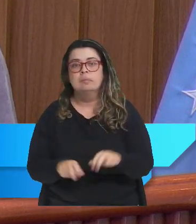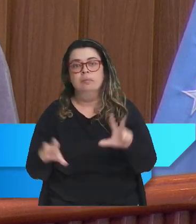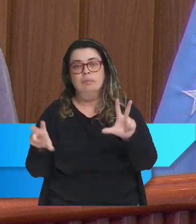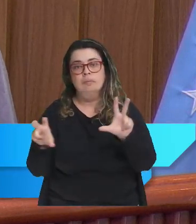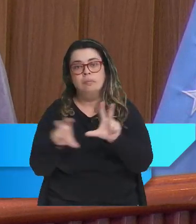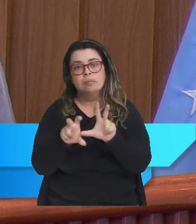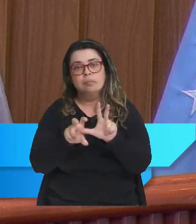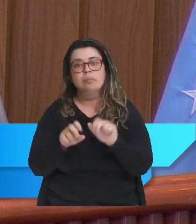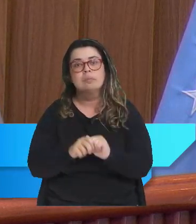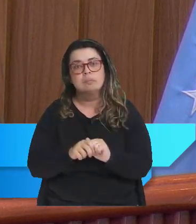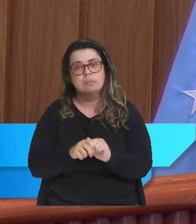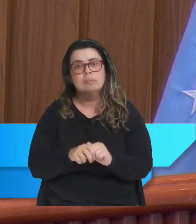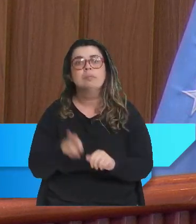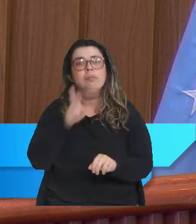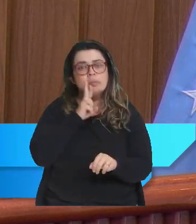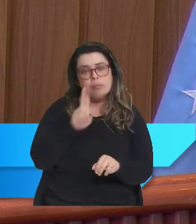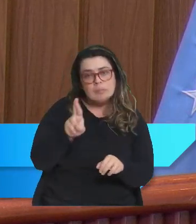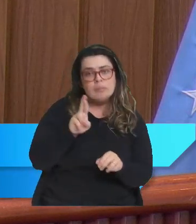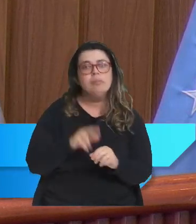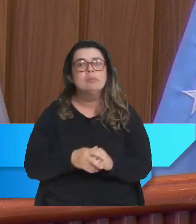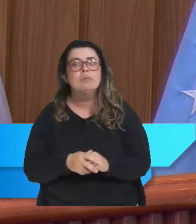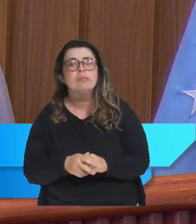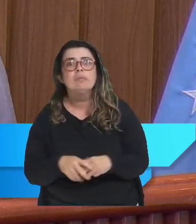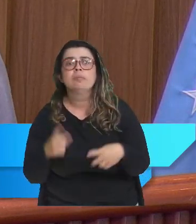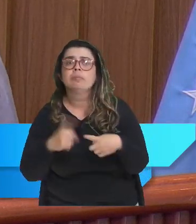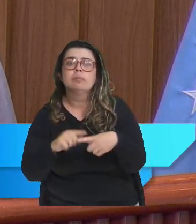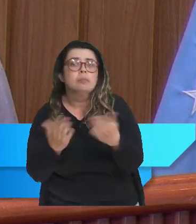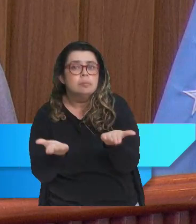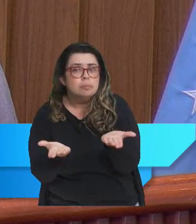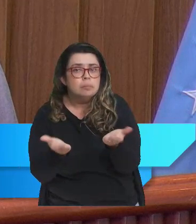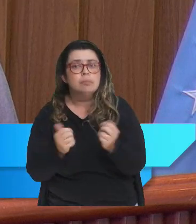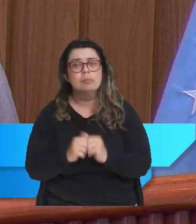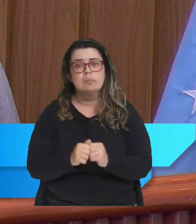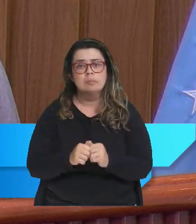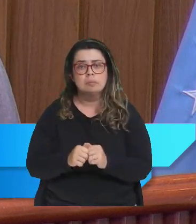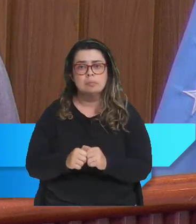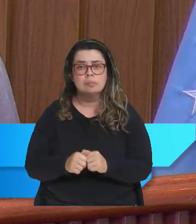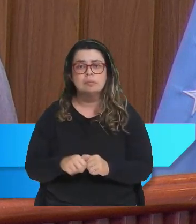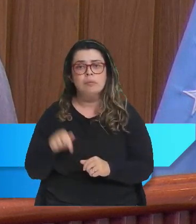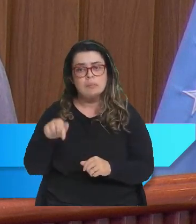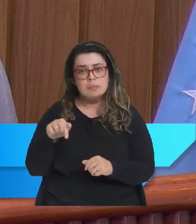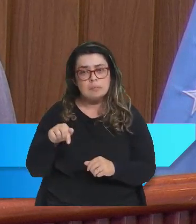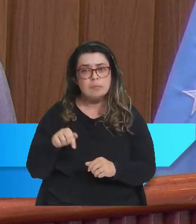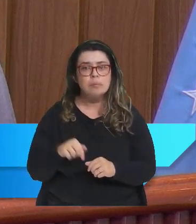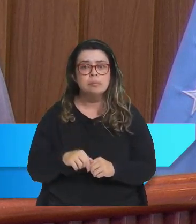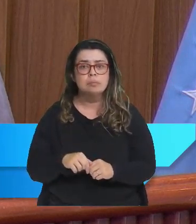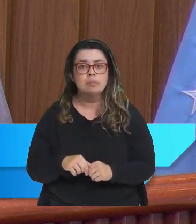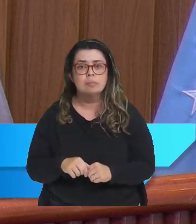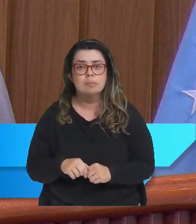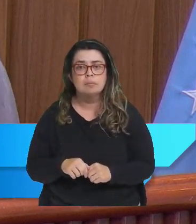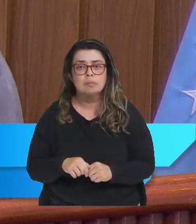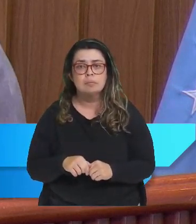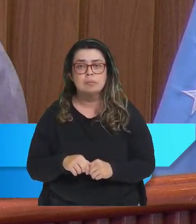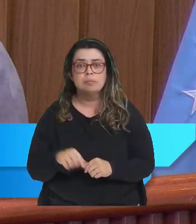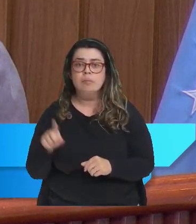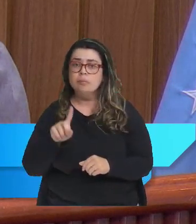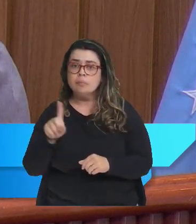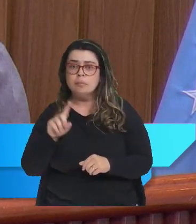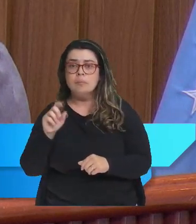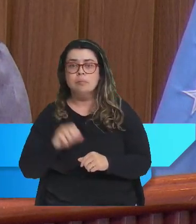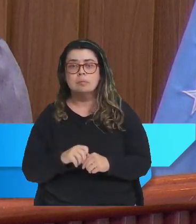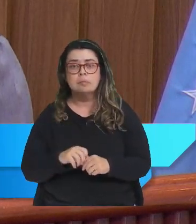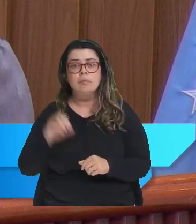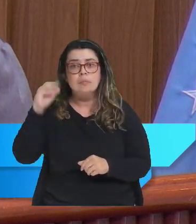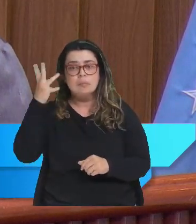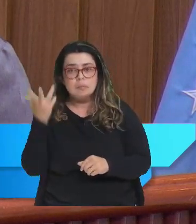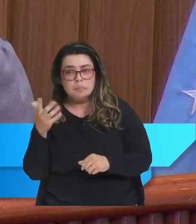executivo nos responda o motivo qual essa promoção é cessada para esse